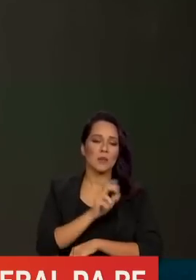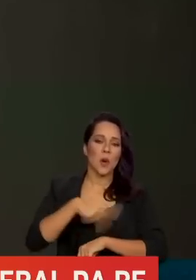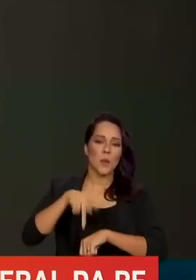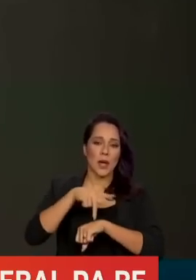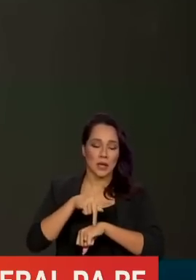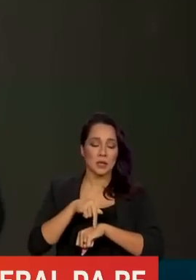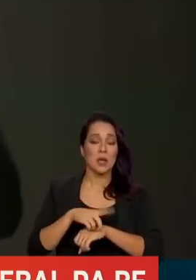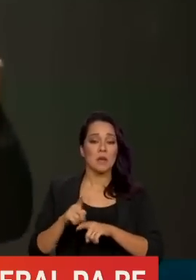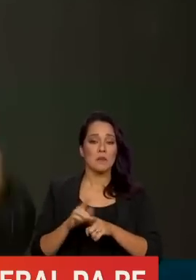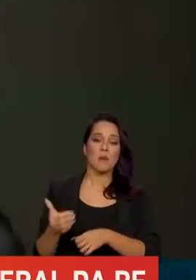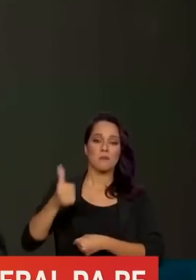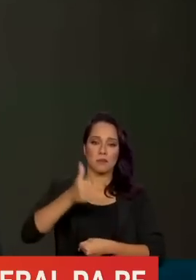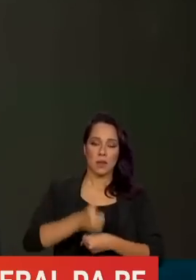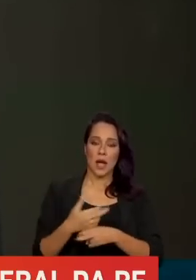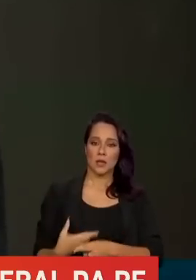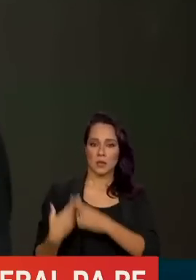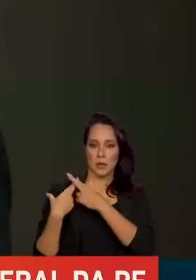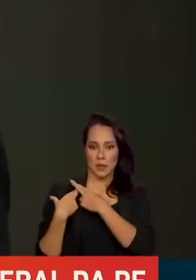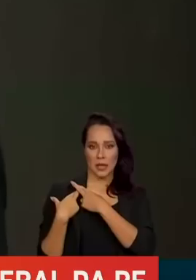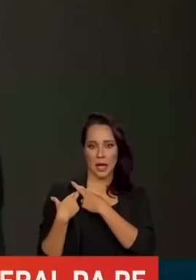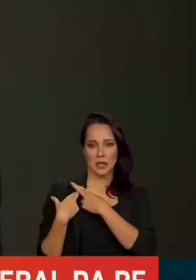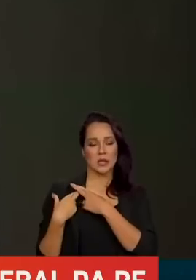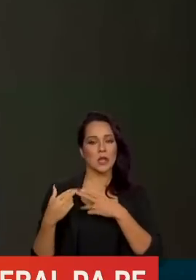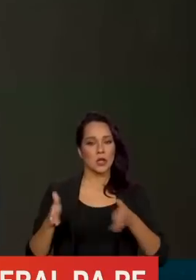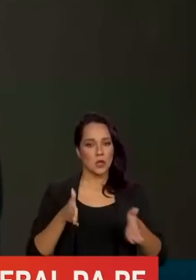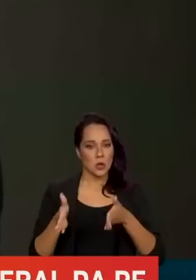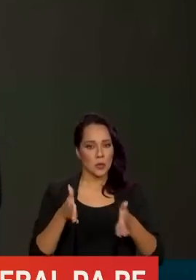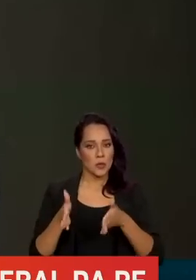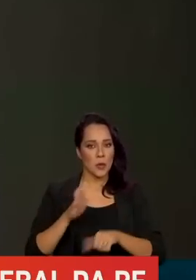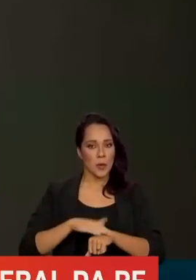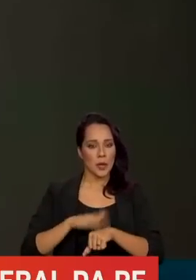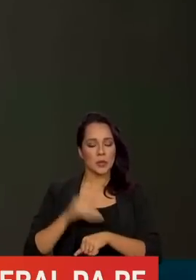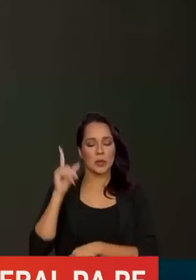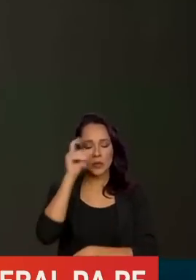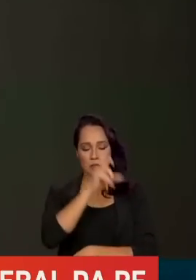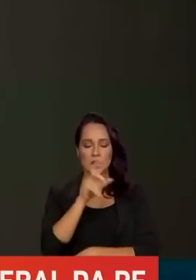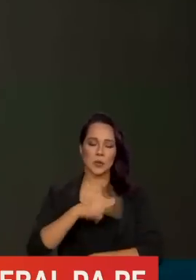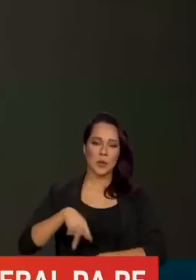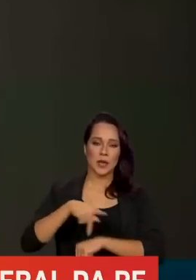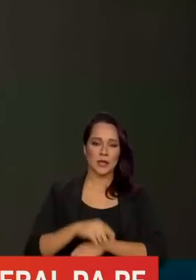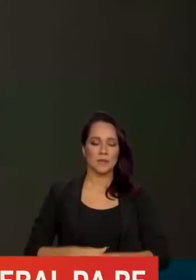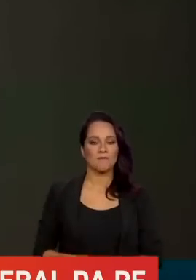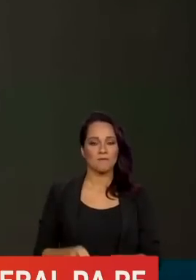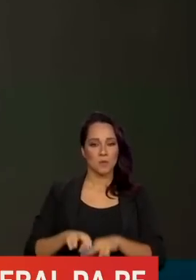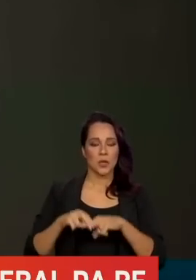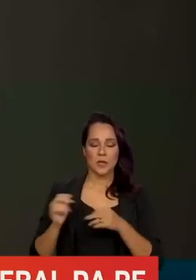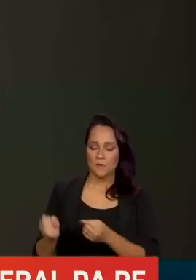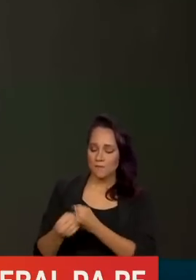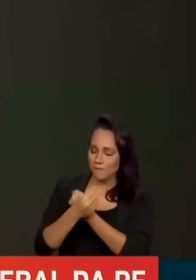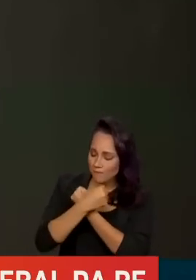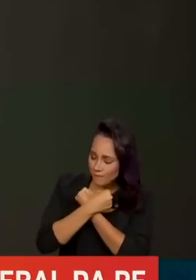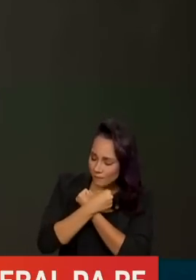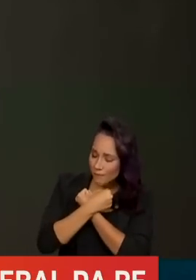para assumir os encargos públicos em hora tão grave da nossa nação por isso é um abraço